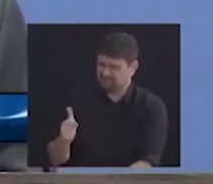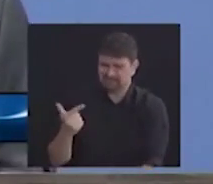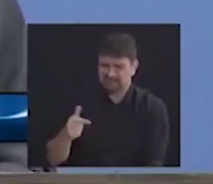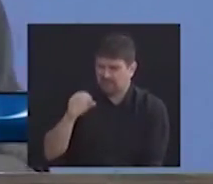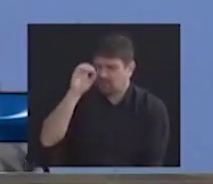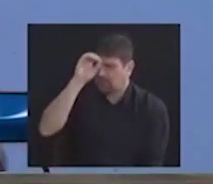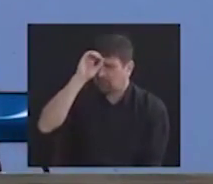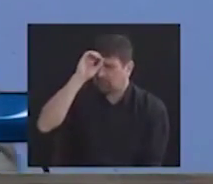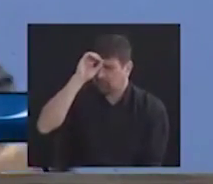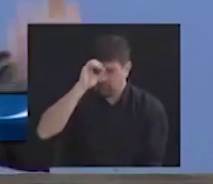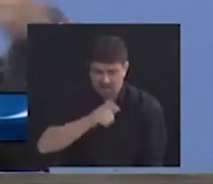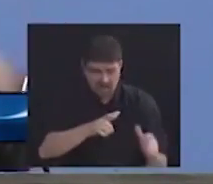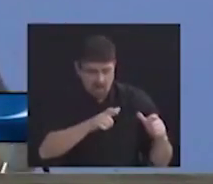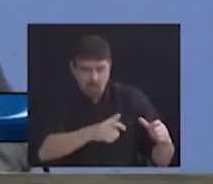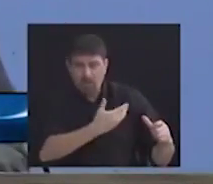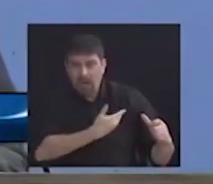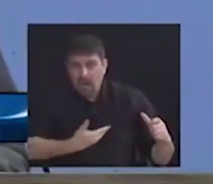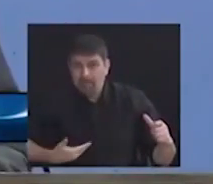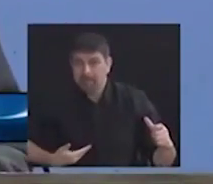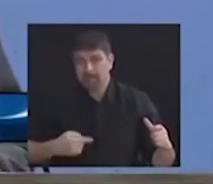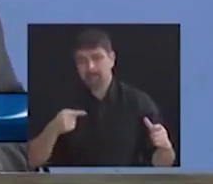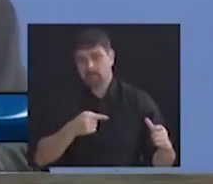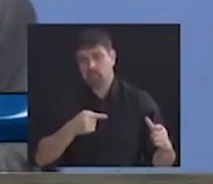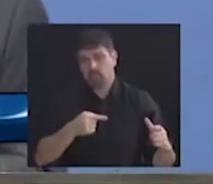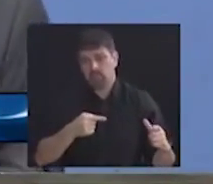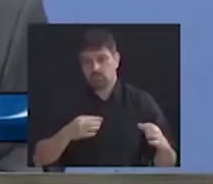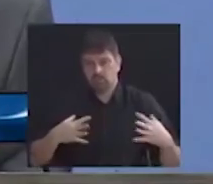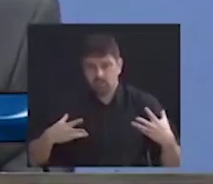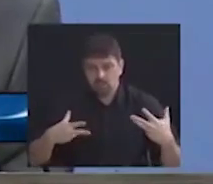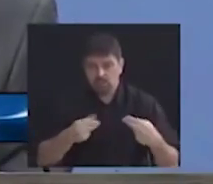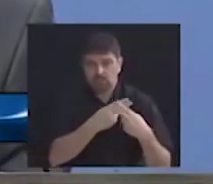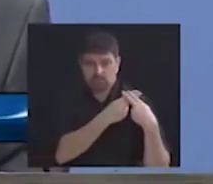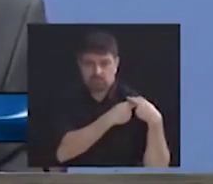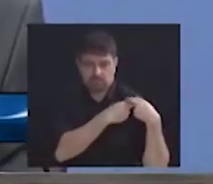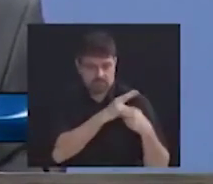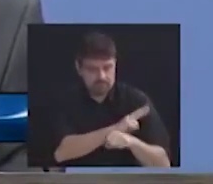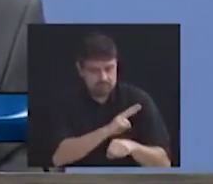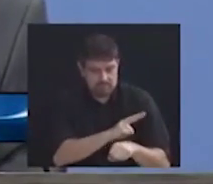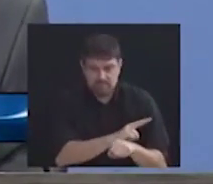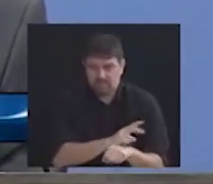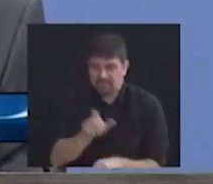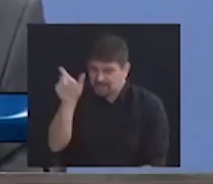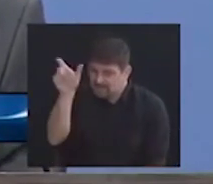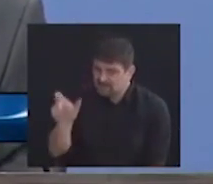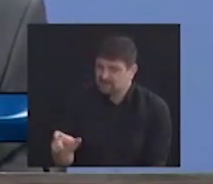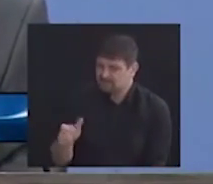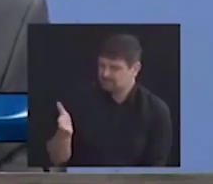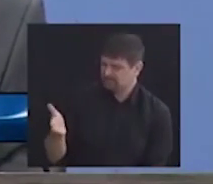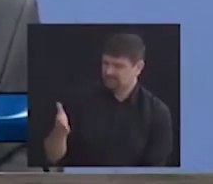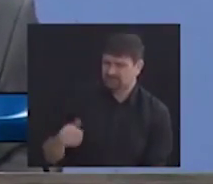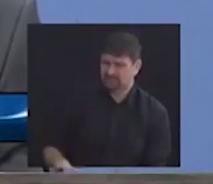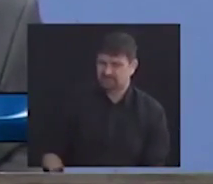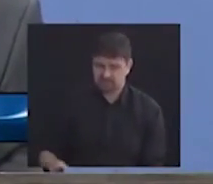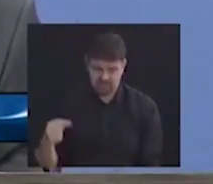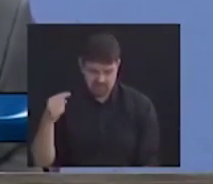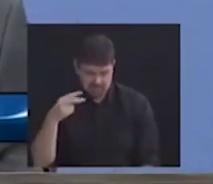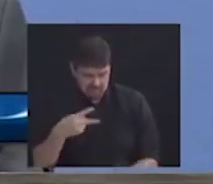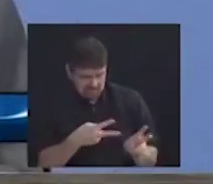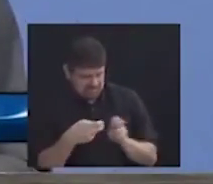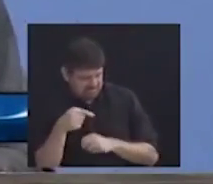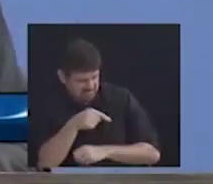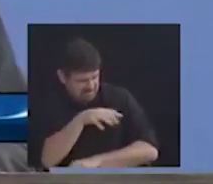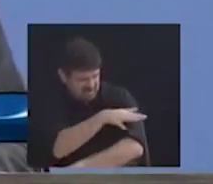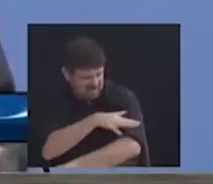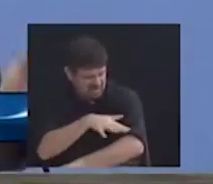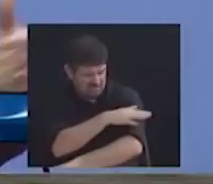entenderam que o espaço público é de todos. O raciocínio dessa gente é exatamente esse: por ser de todos, não é de